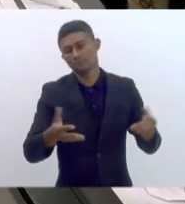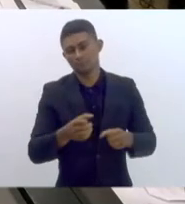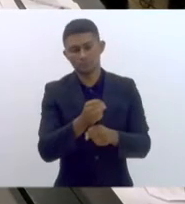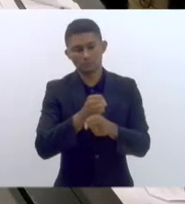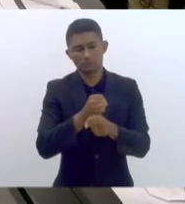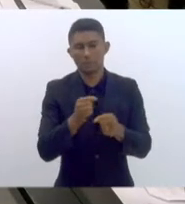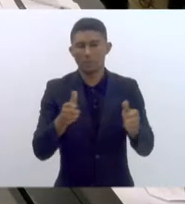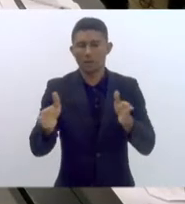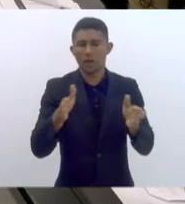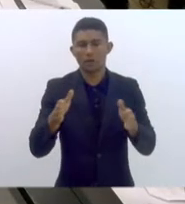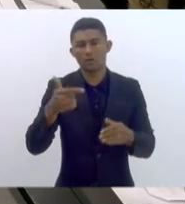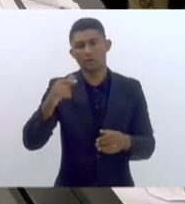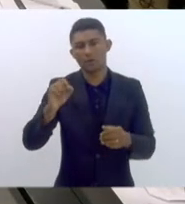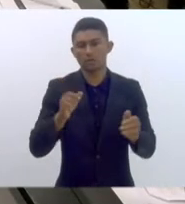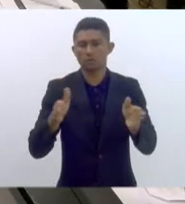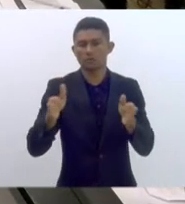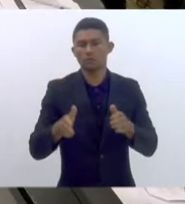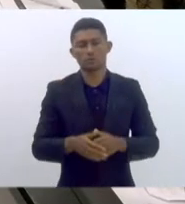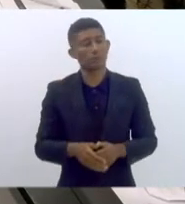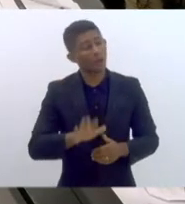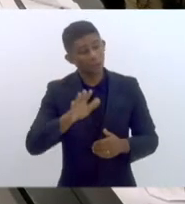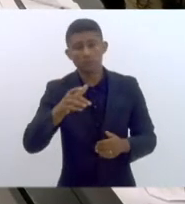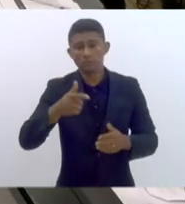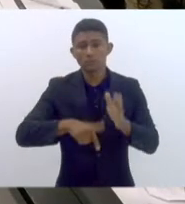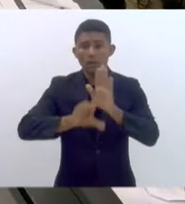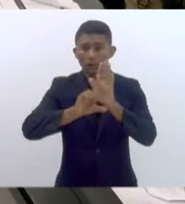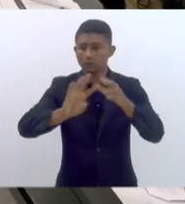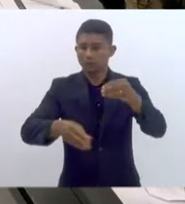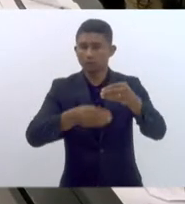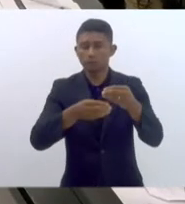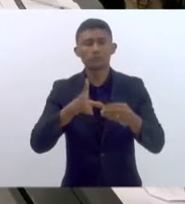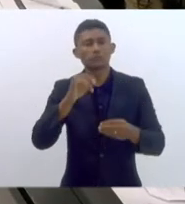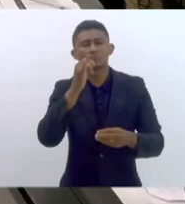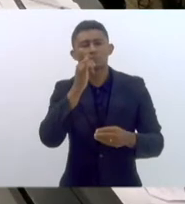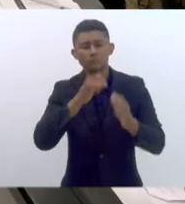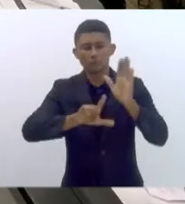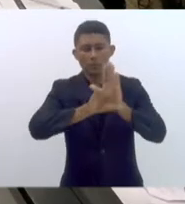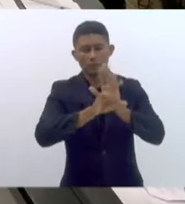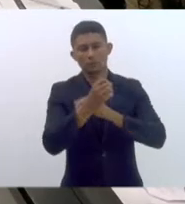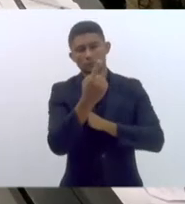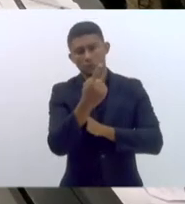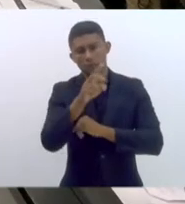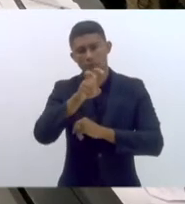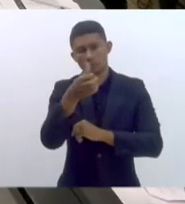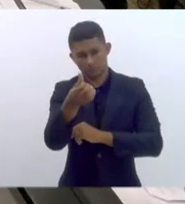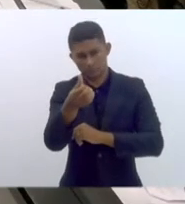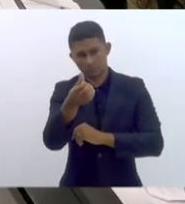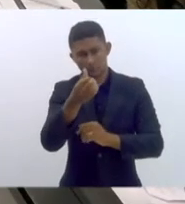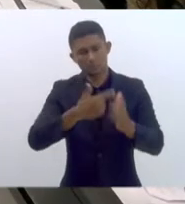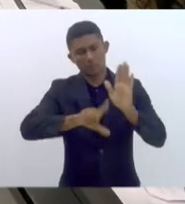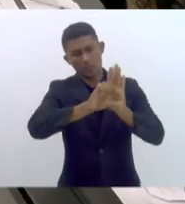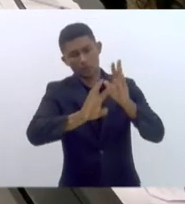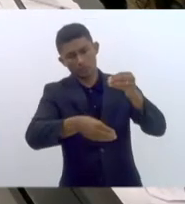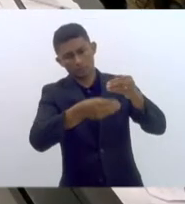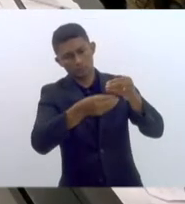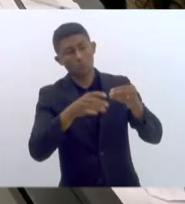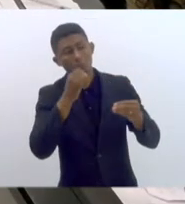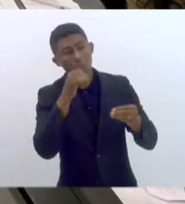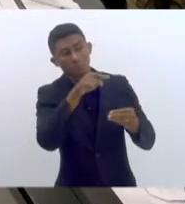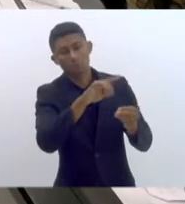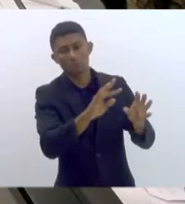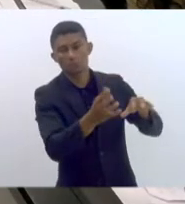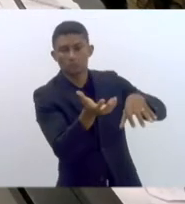mas são as leis complementares. Se você pega a lei complementar 56, lá na frente, o Congresso